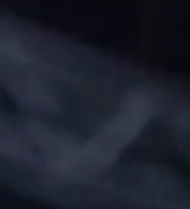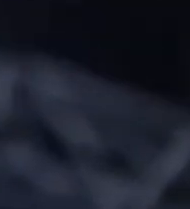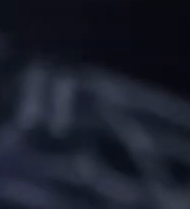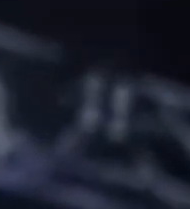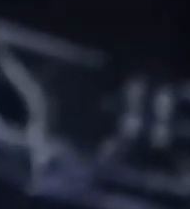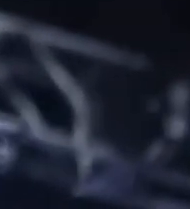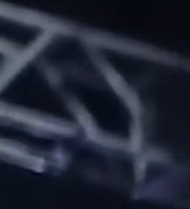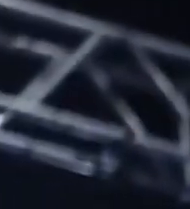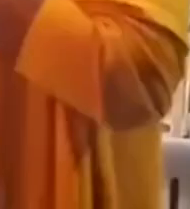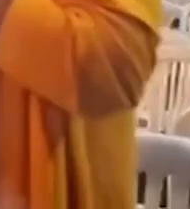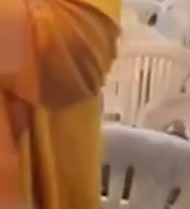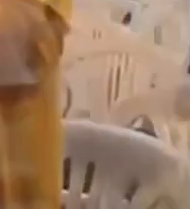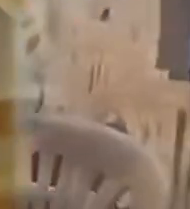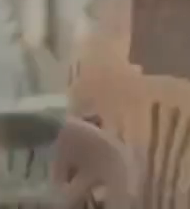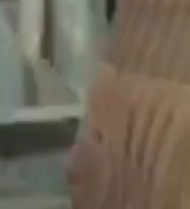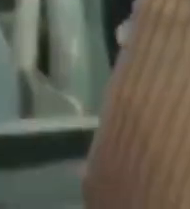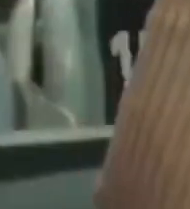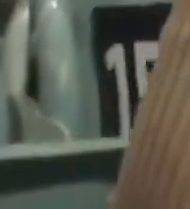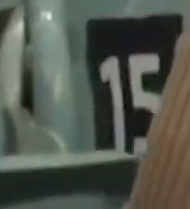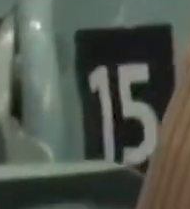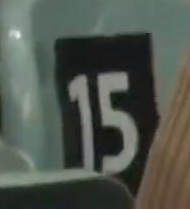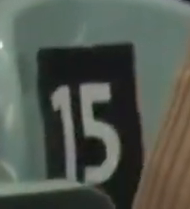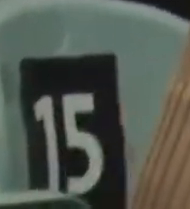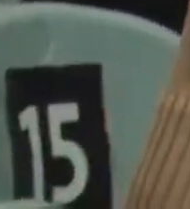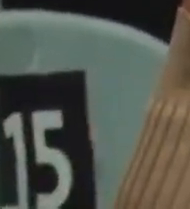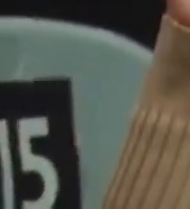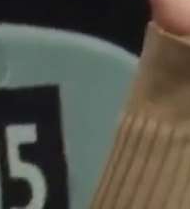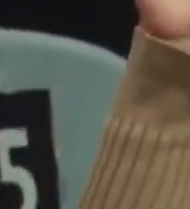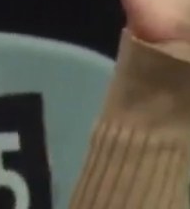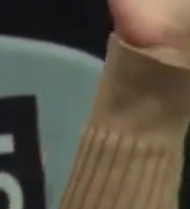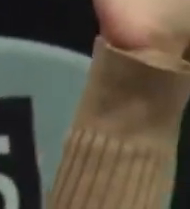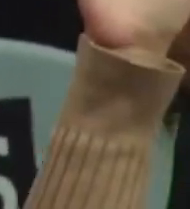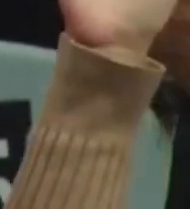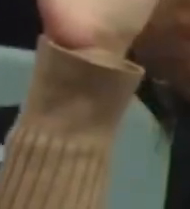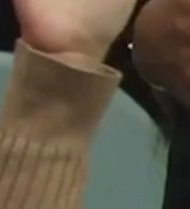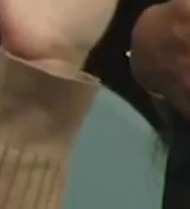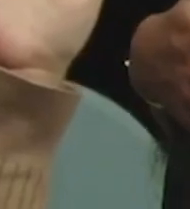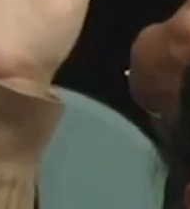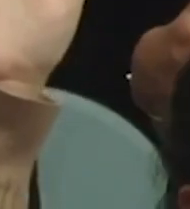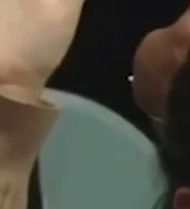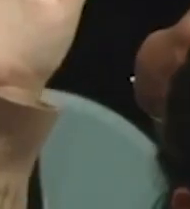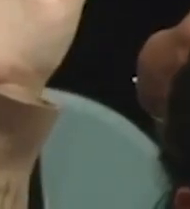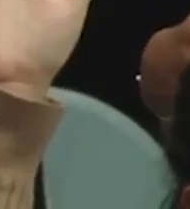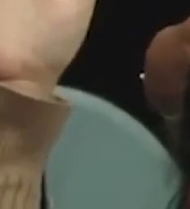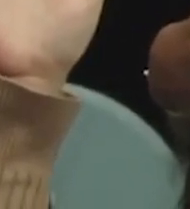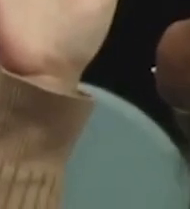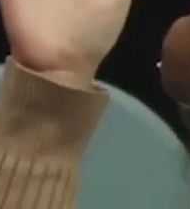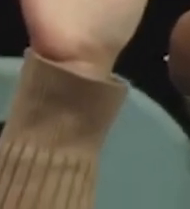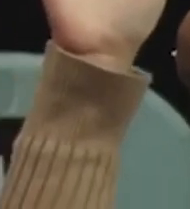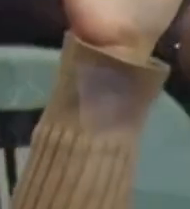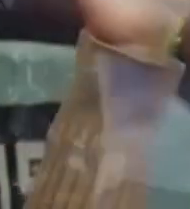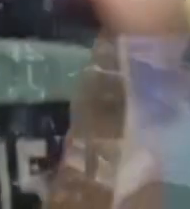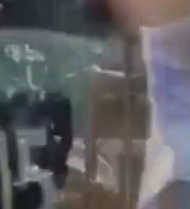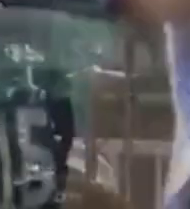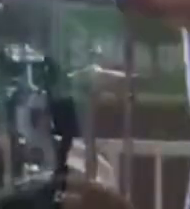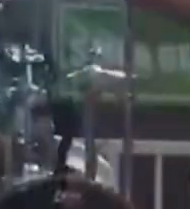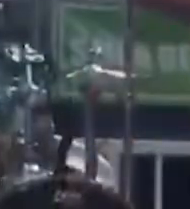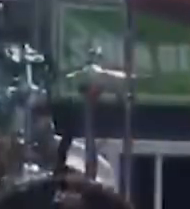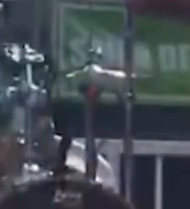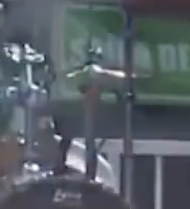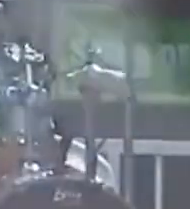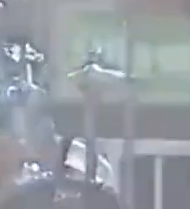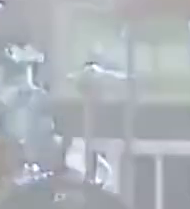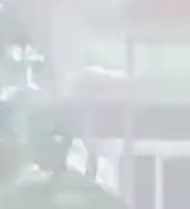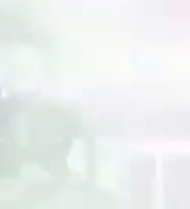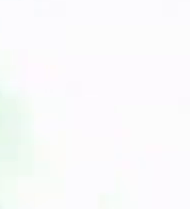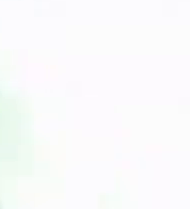estes abertos, com suas portas escancaradas, onde todos, literalmente todos, são